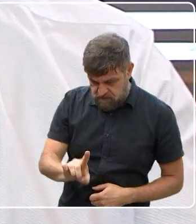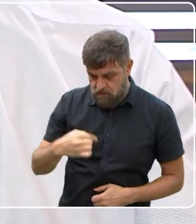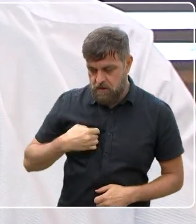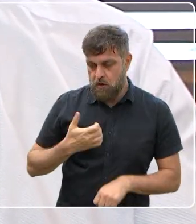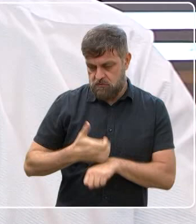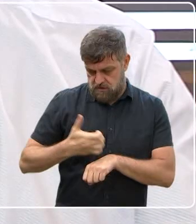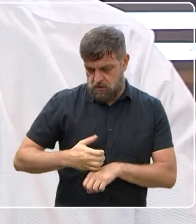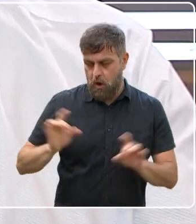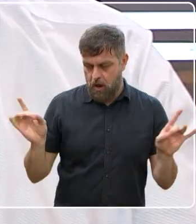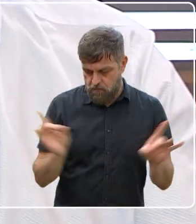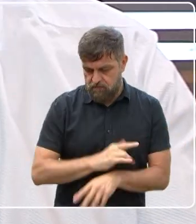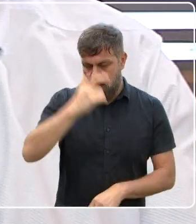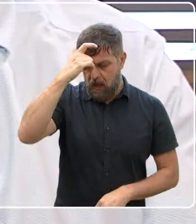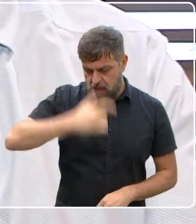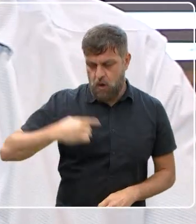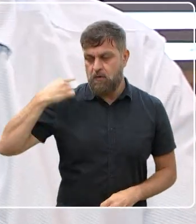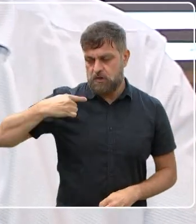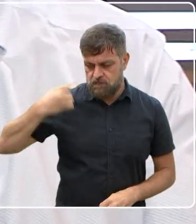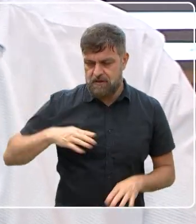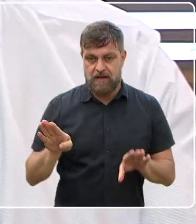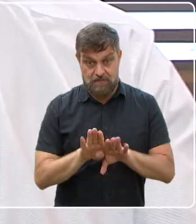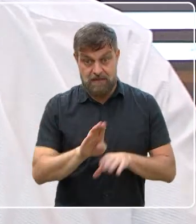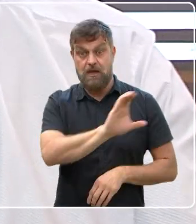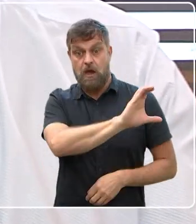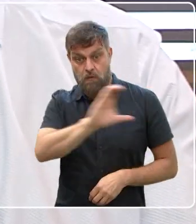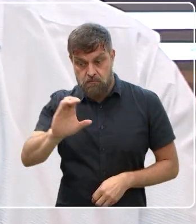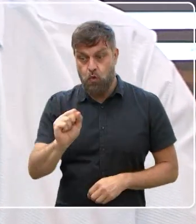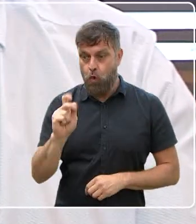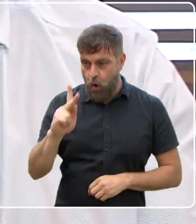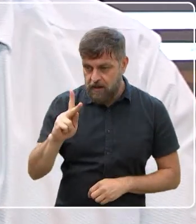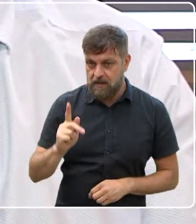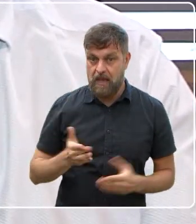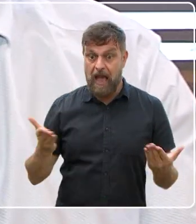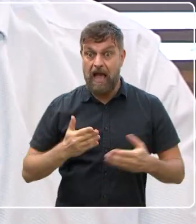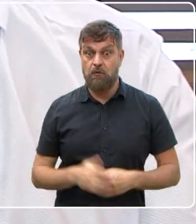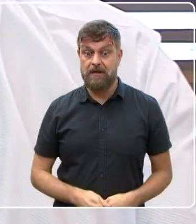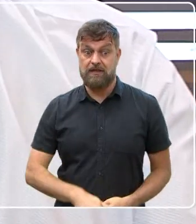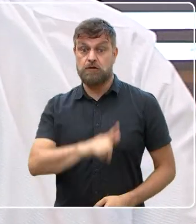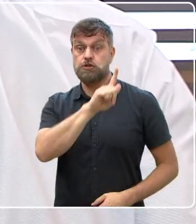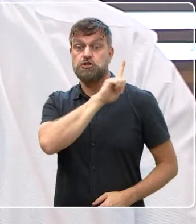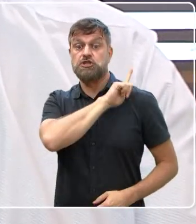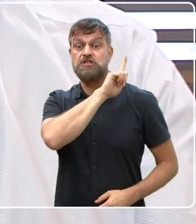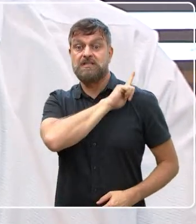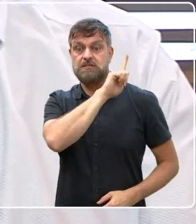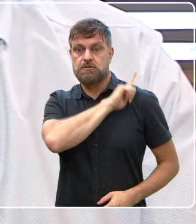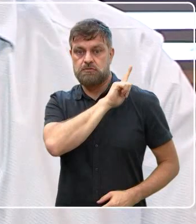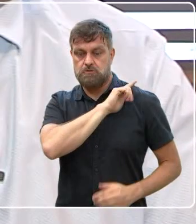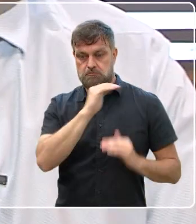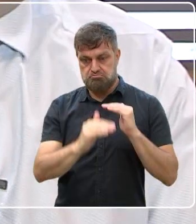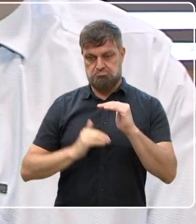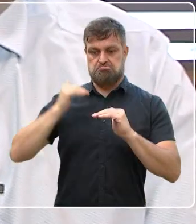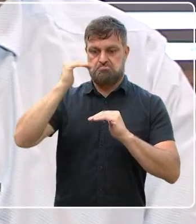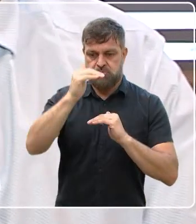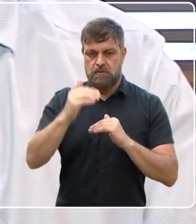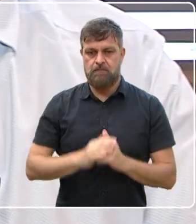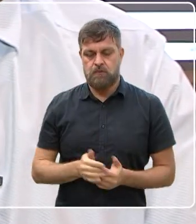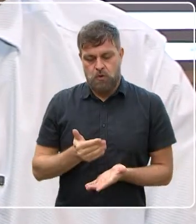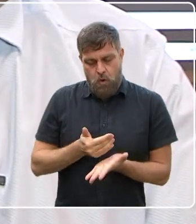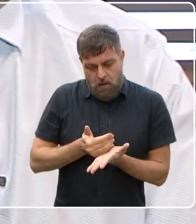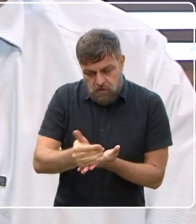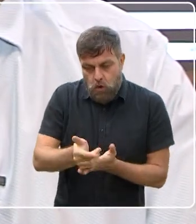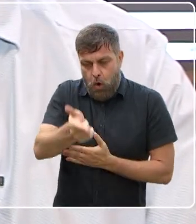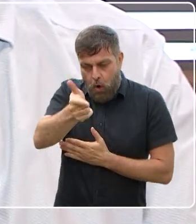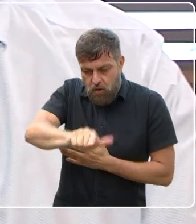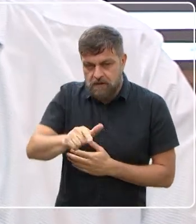estagiário eu poderia ficar, como advogado também, como coordenador ok, e agora como gestor. Então, mesmo processo de